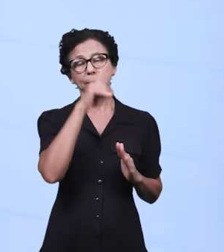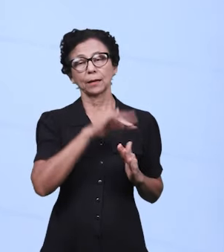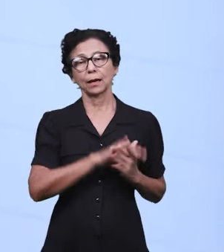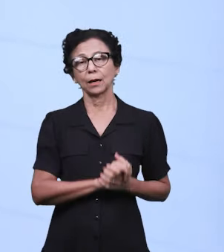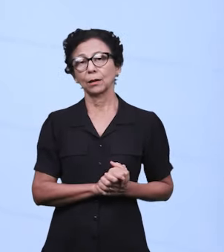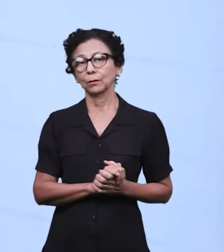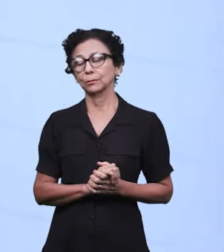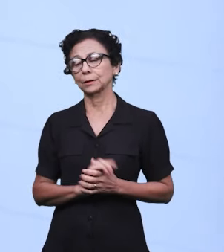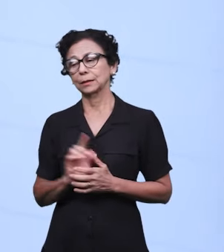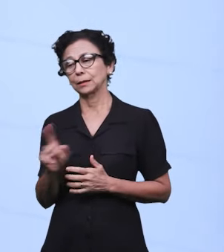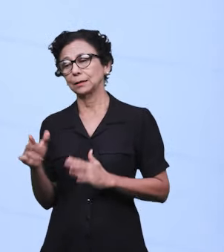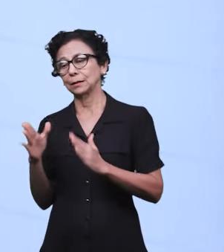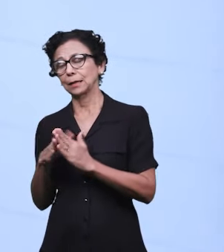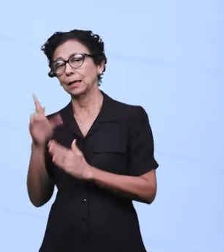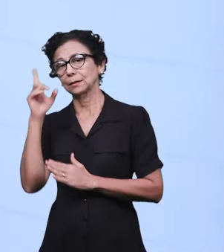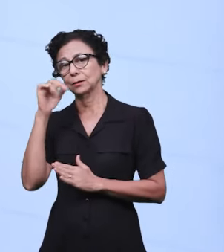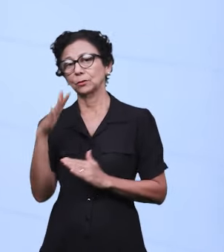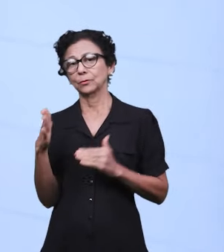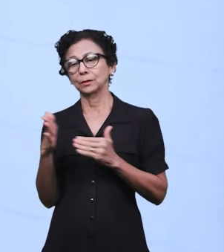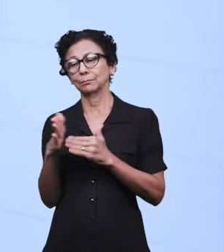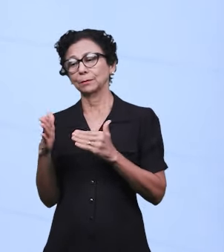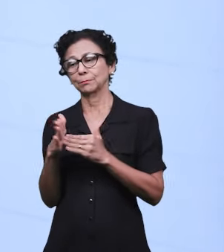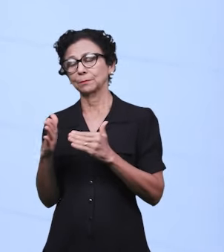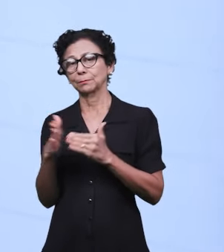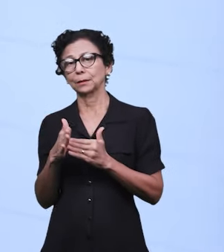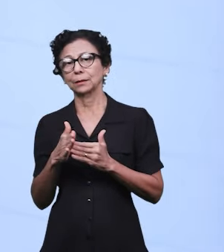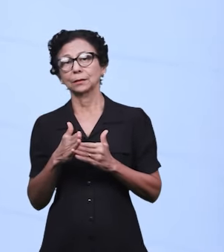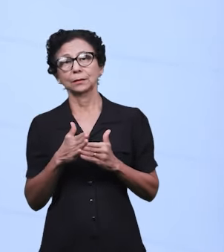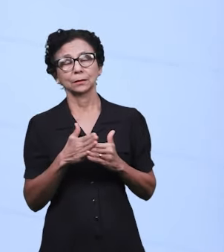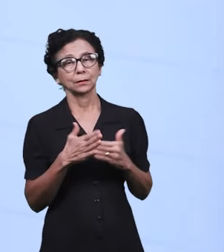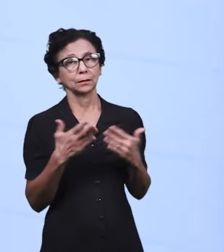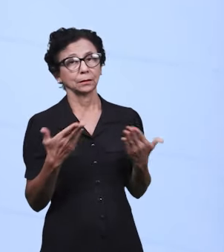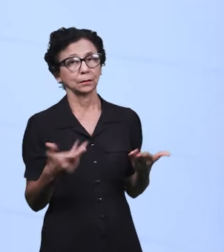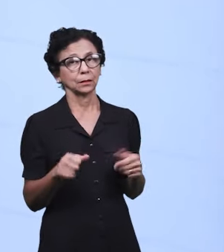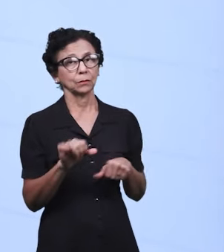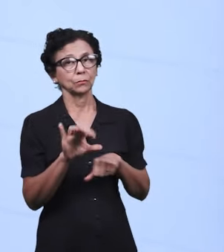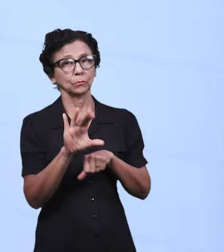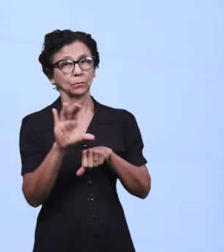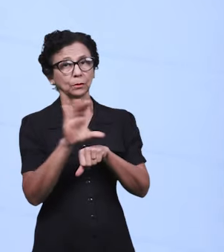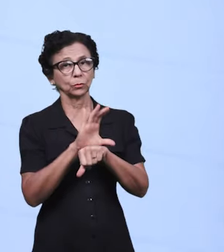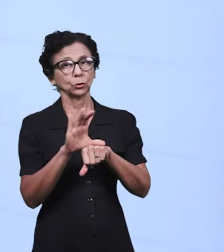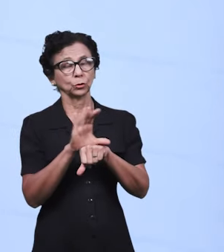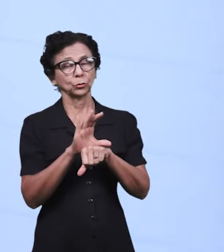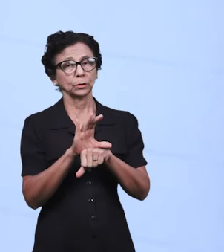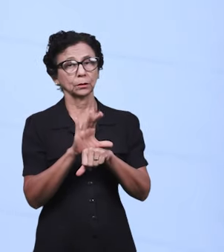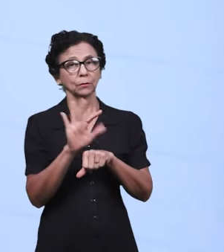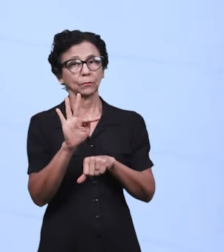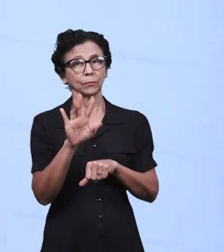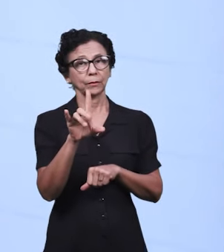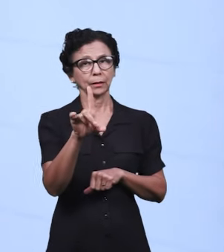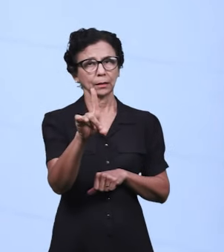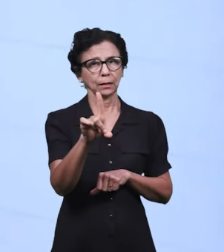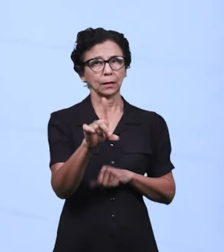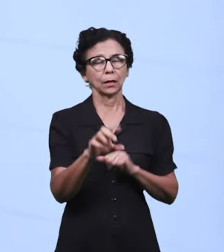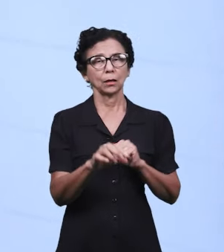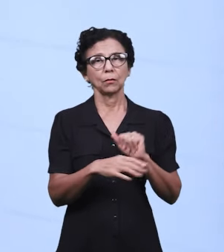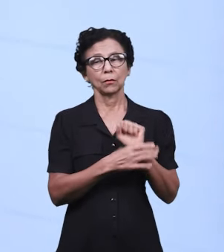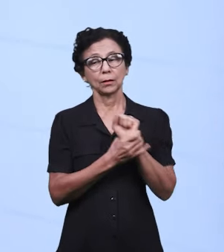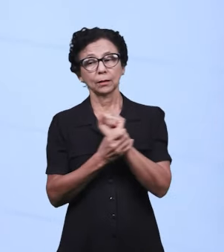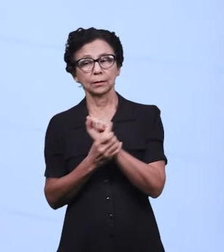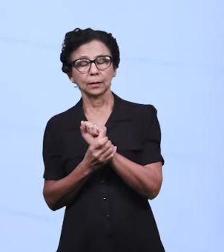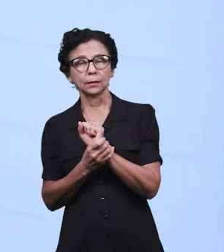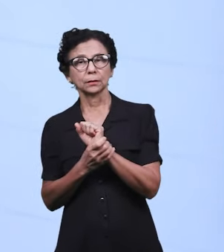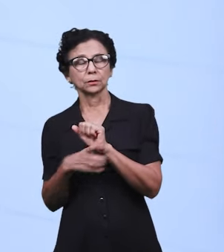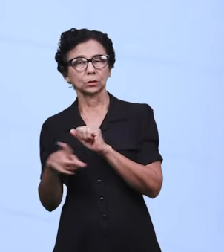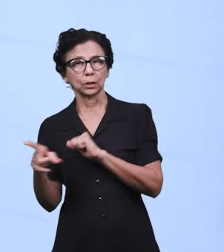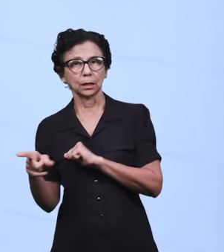o próprio regramento jurídico, as leis, a Constituição Federal garante a ele, né, e ele pode, através